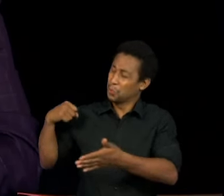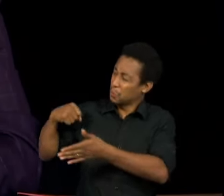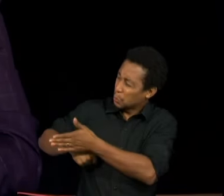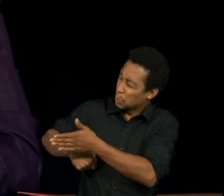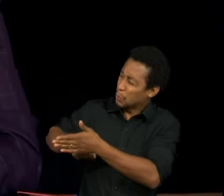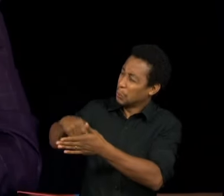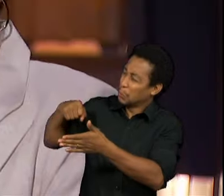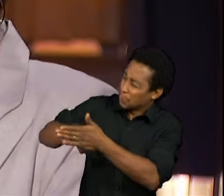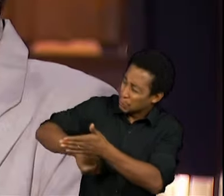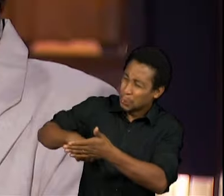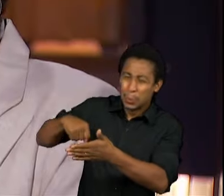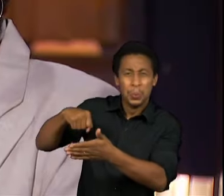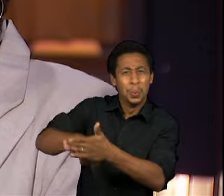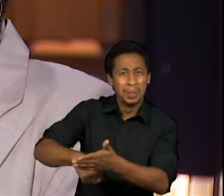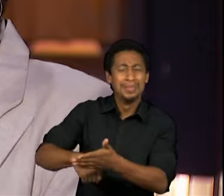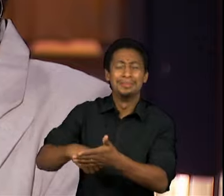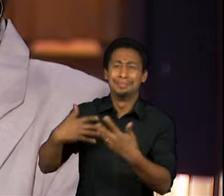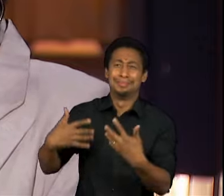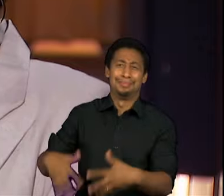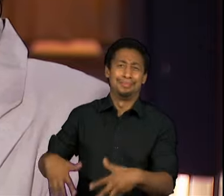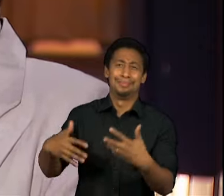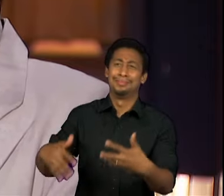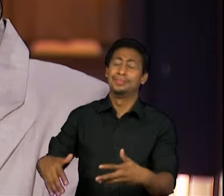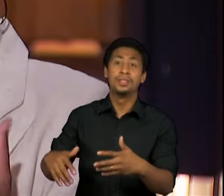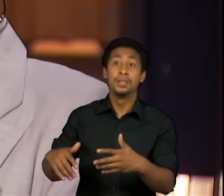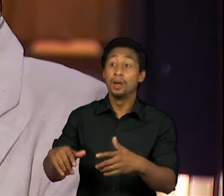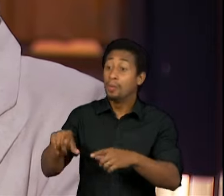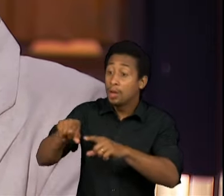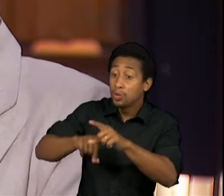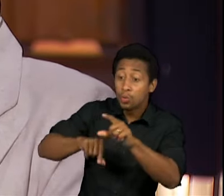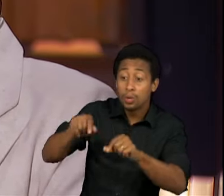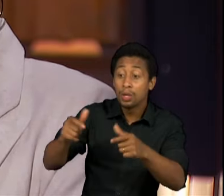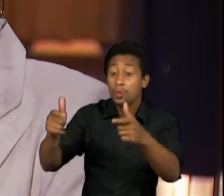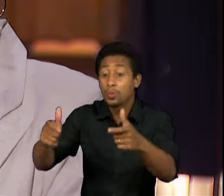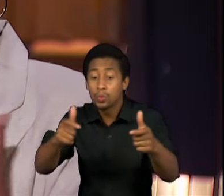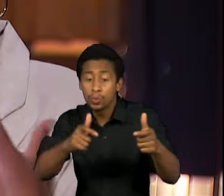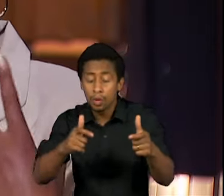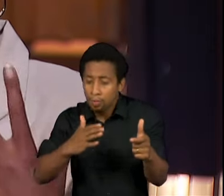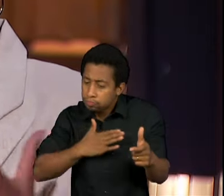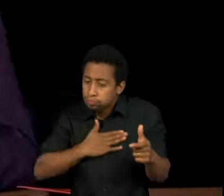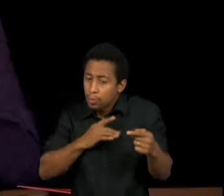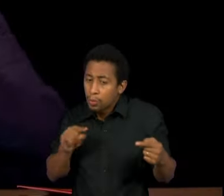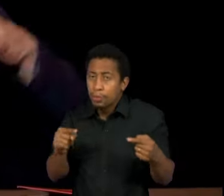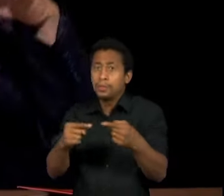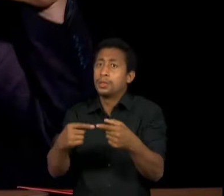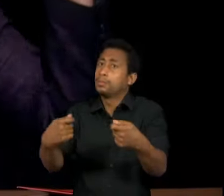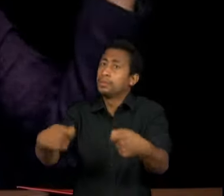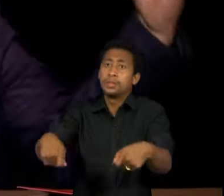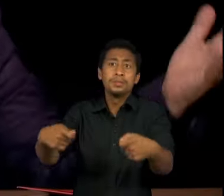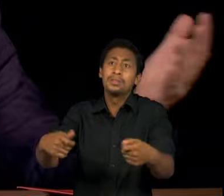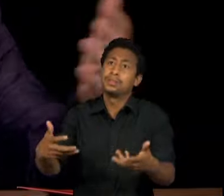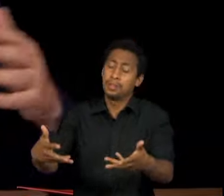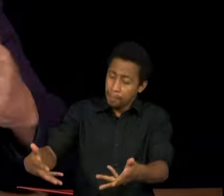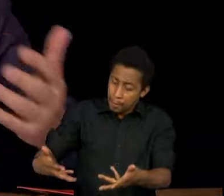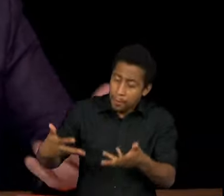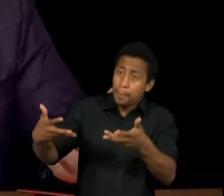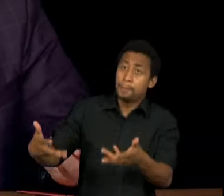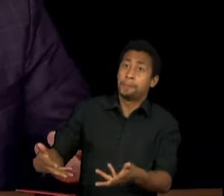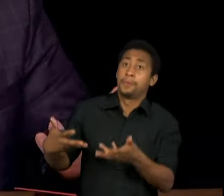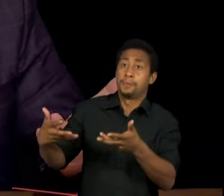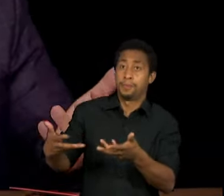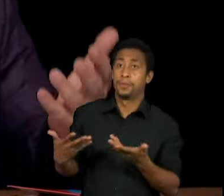nesse país se a gente não tivesse esses lugares mas e fortalecimento